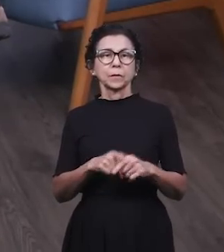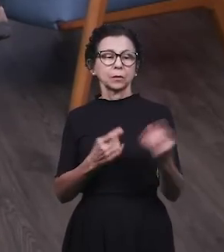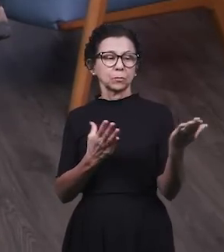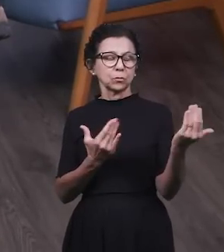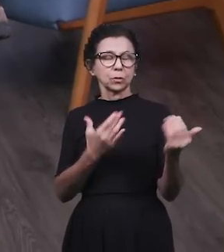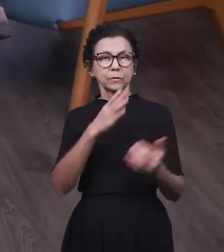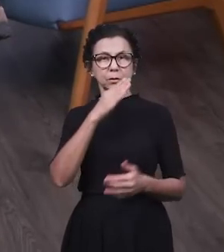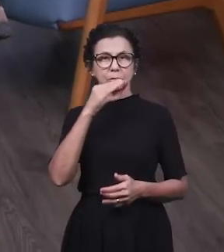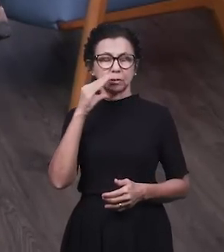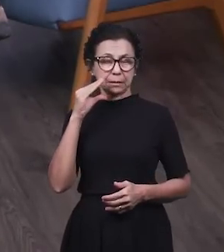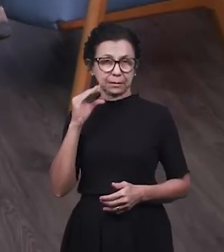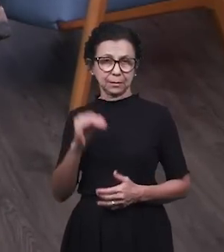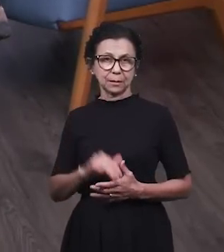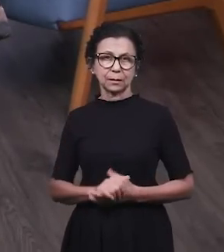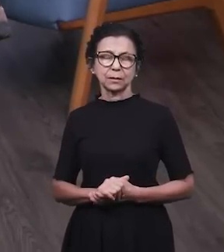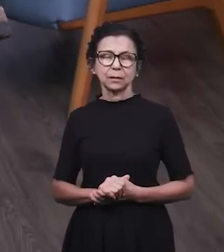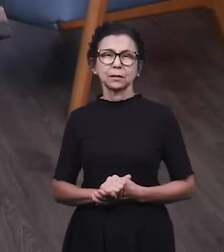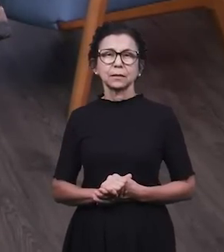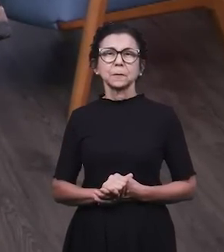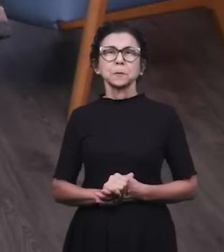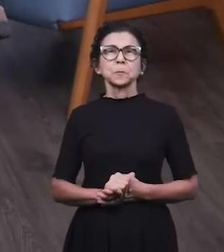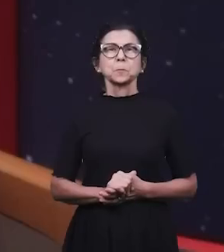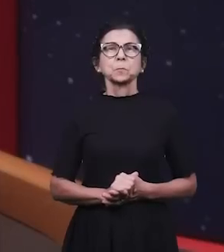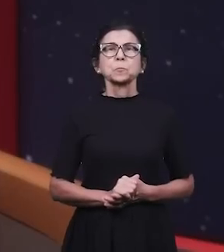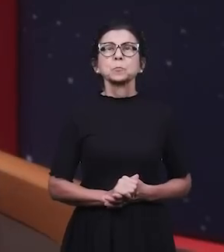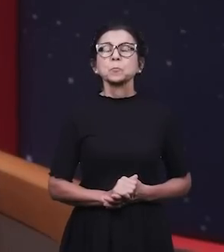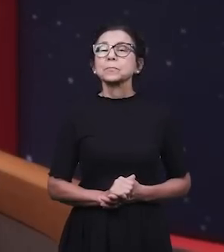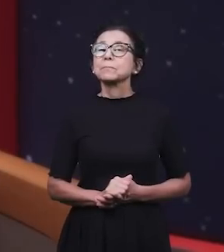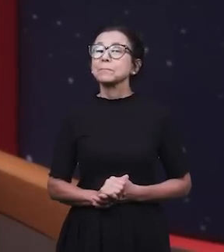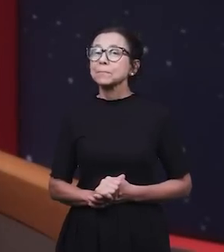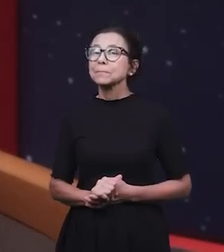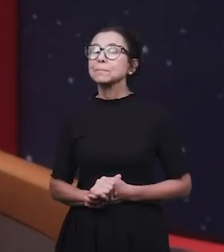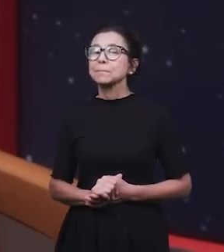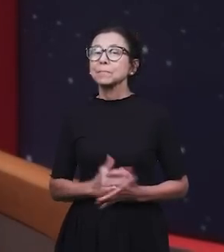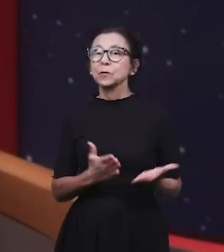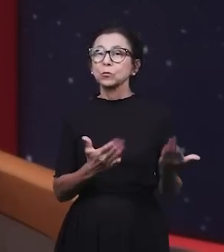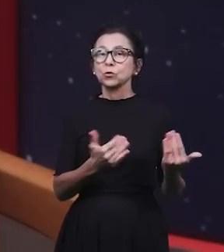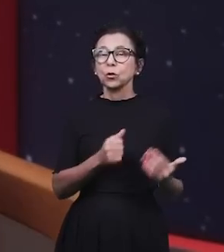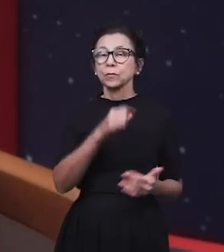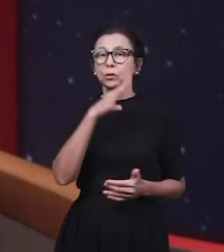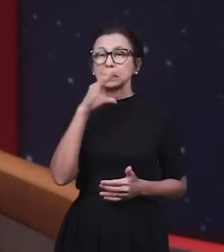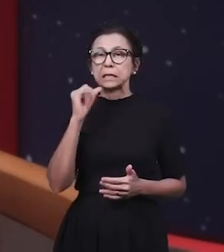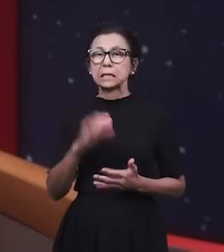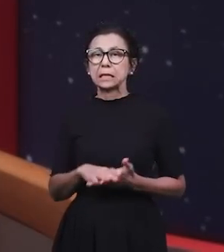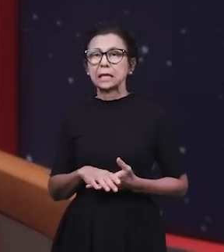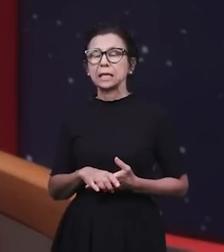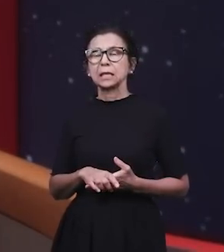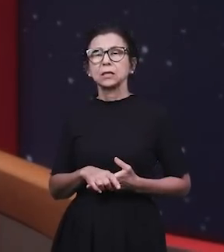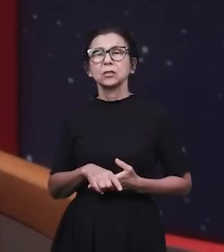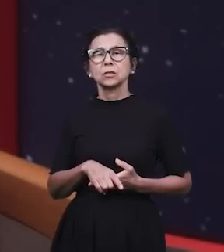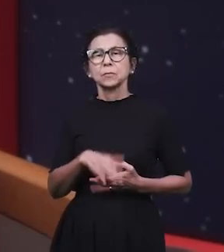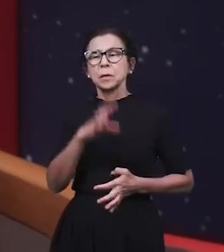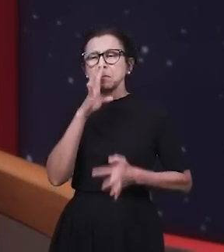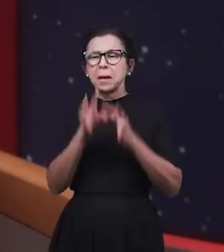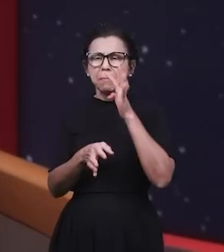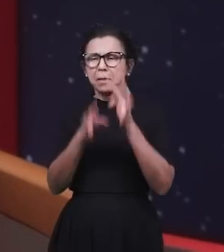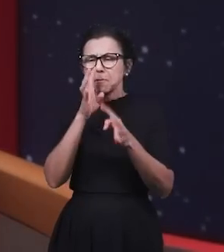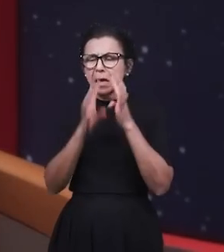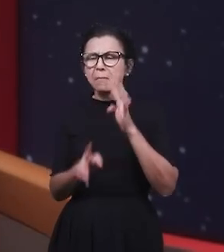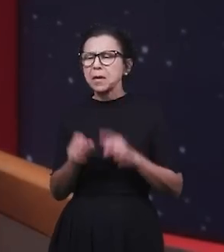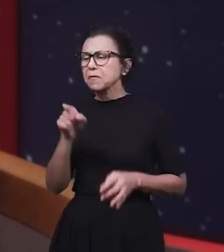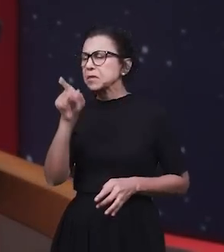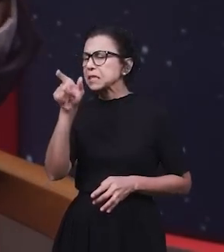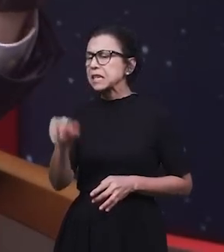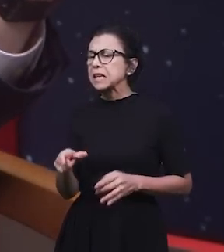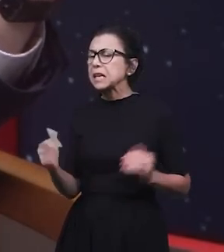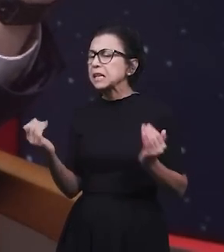desse versículo aqui, o jovem, o adolescente, ele é muito criticado por ser crente. Mas